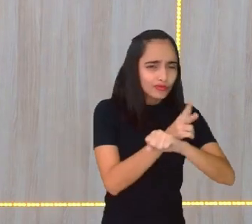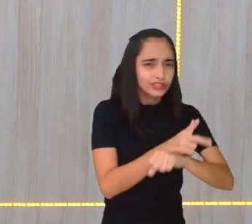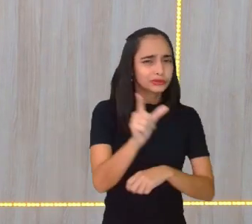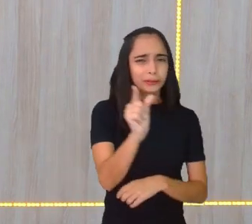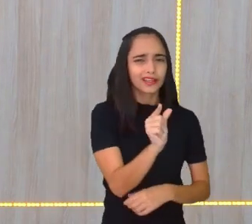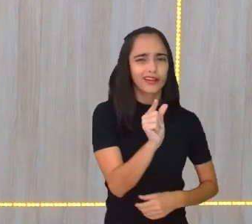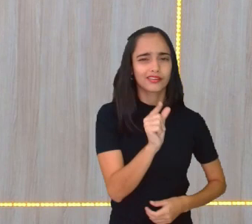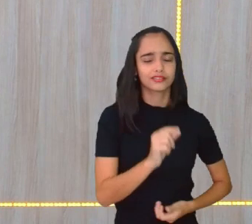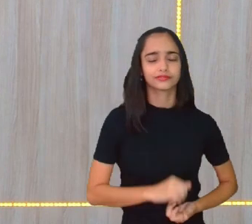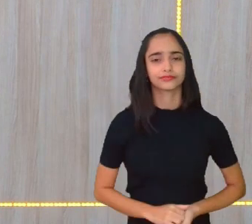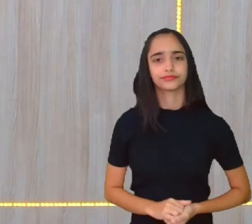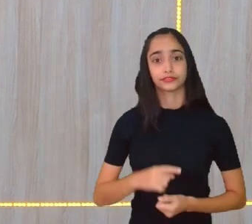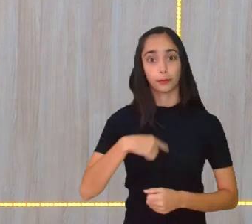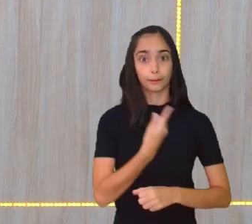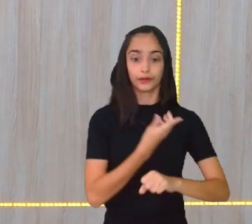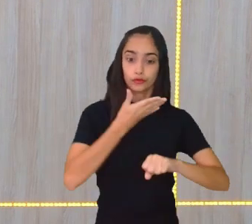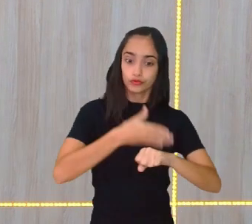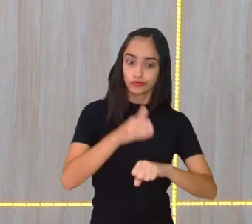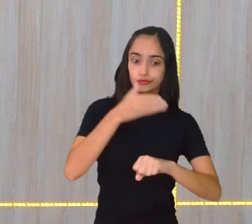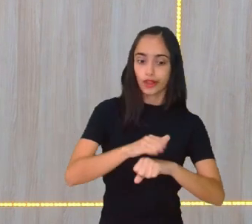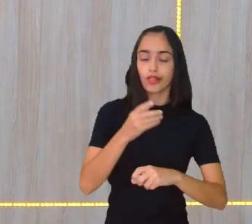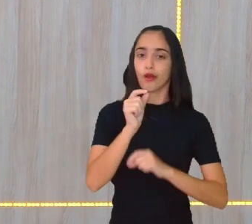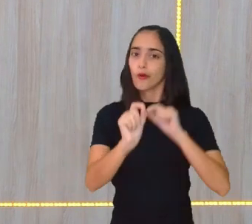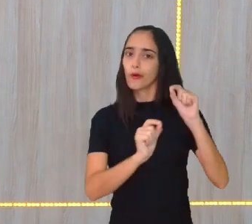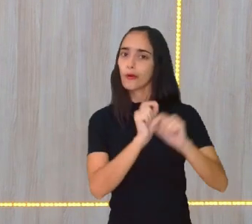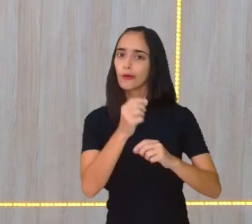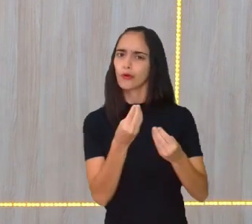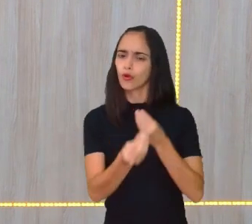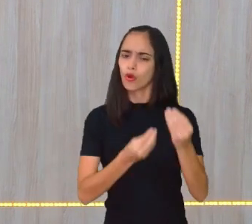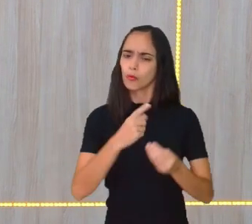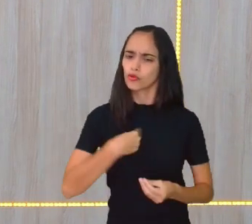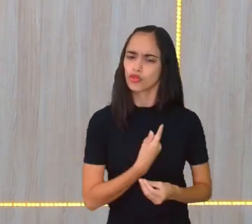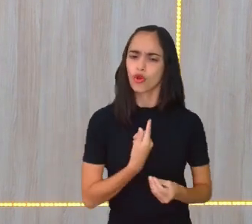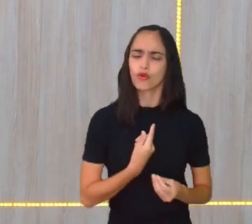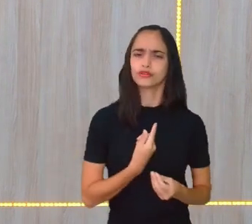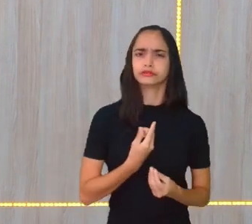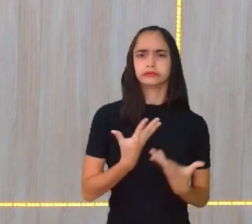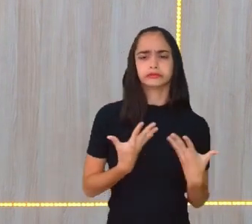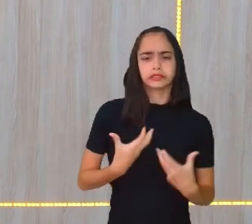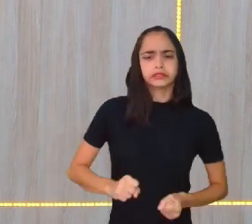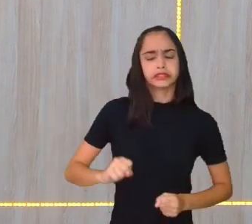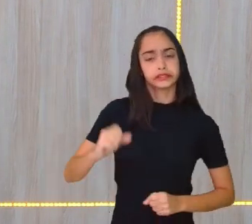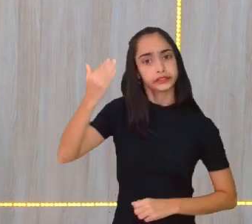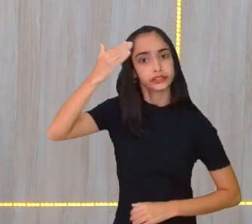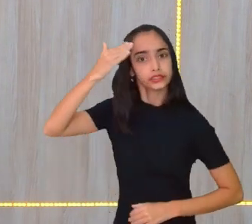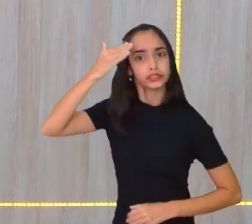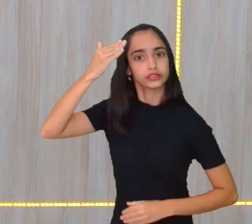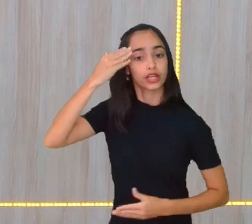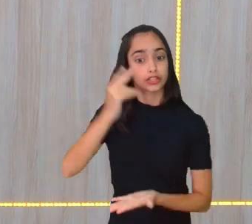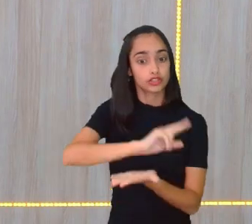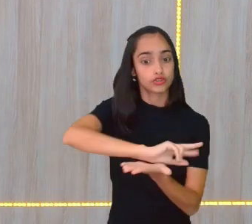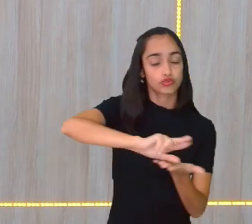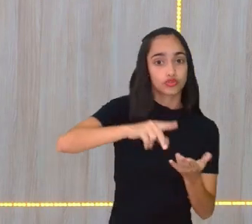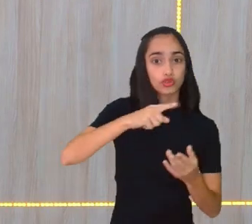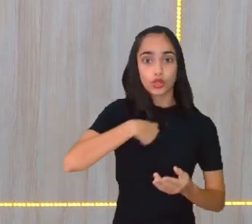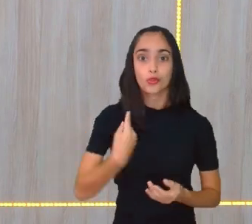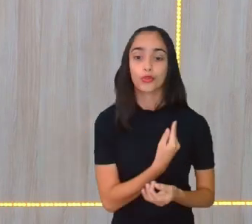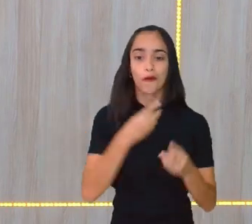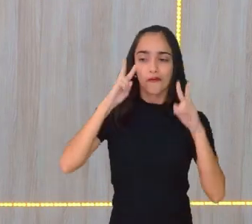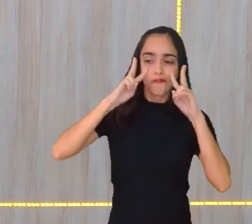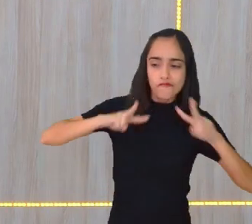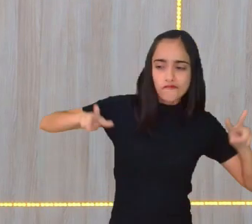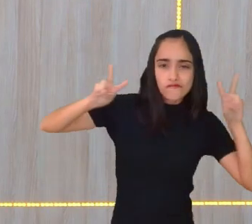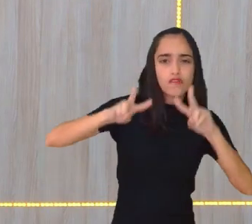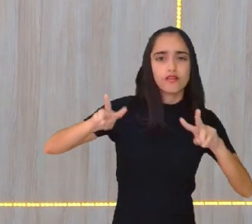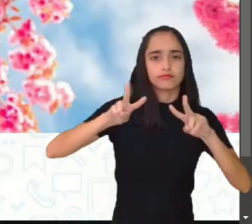gente treinar como é que a gente está aceitando, entendendo e interpretando as coisas que a gente recebe, tá certo? Então,